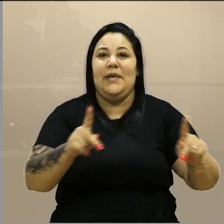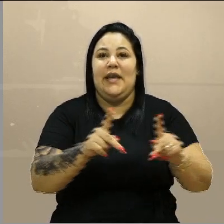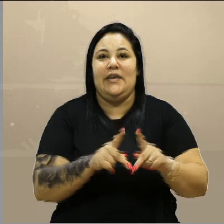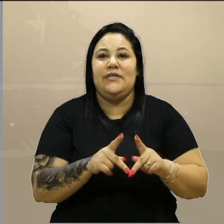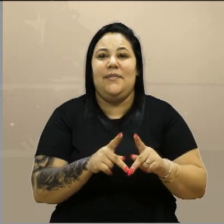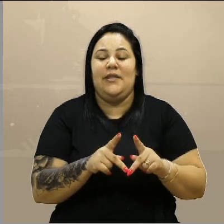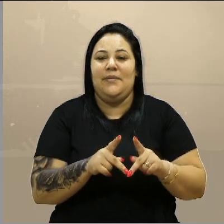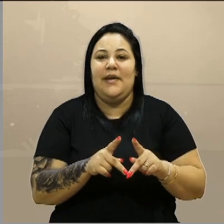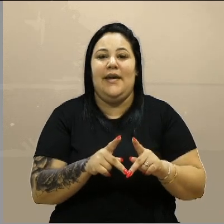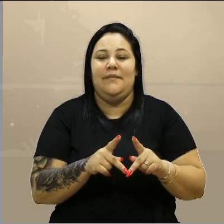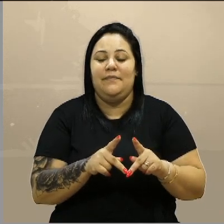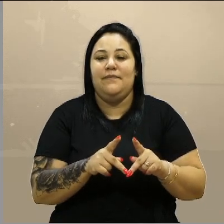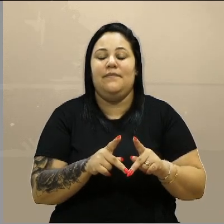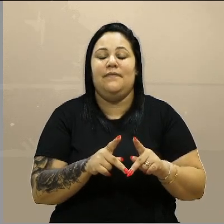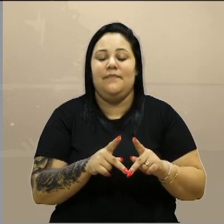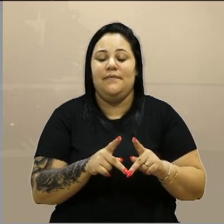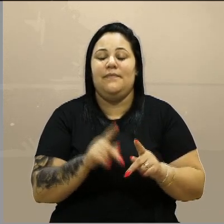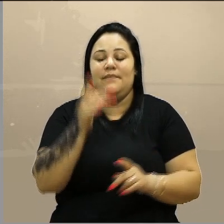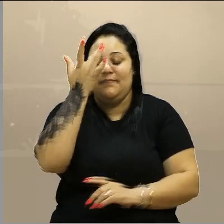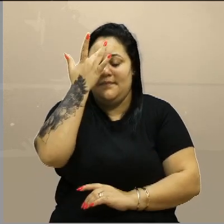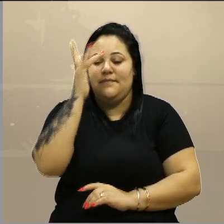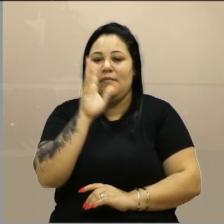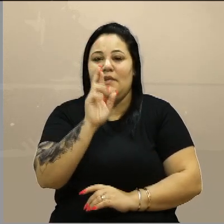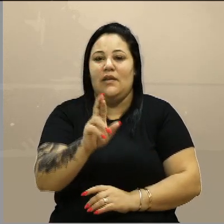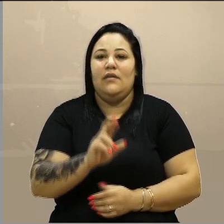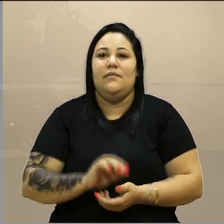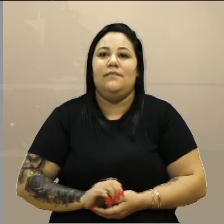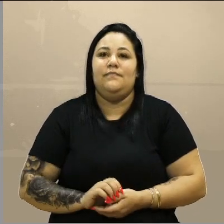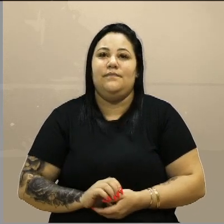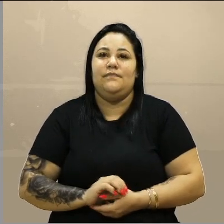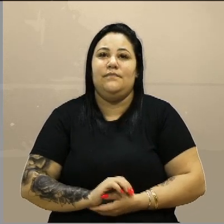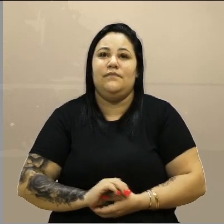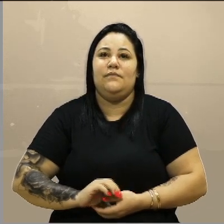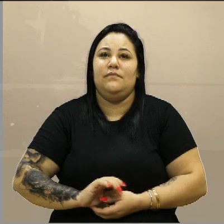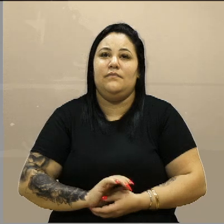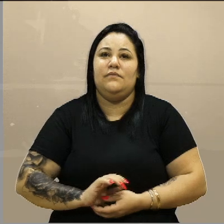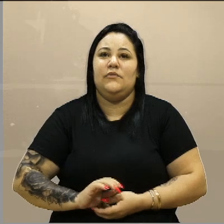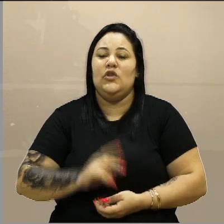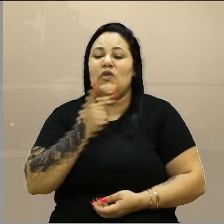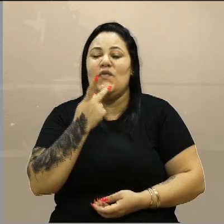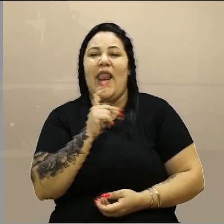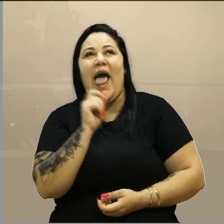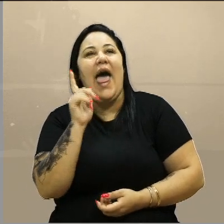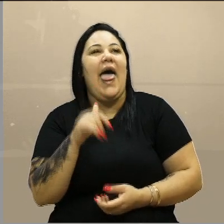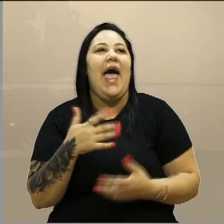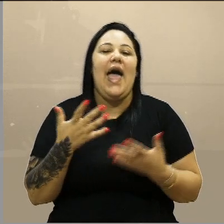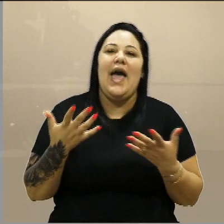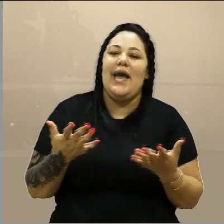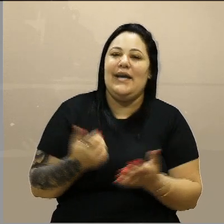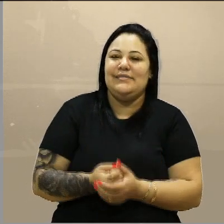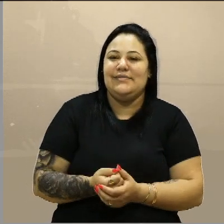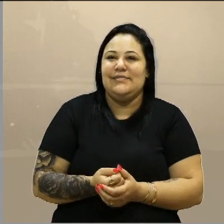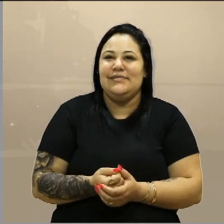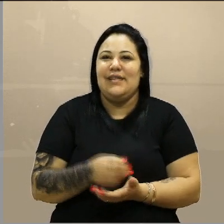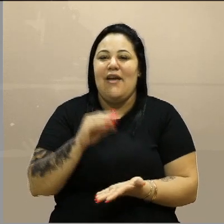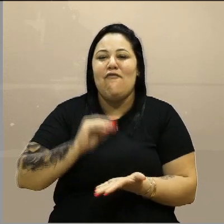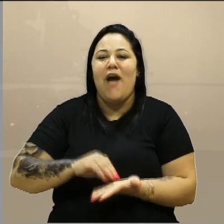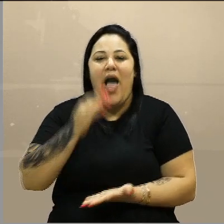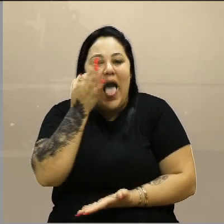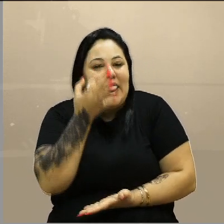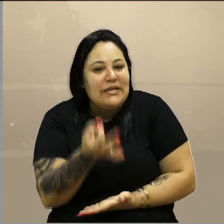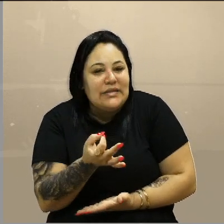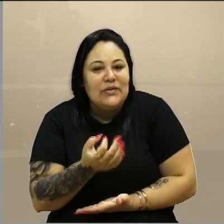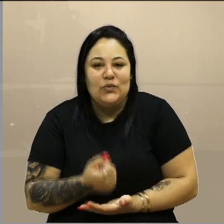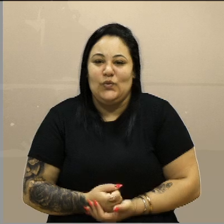bula. Elas não souberam responder. Pode passar. Aí você pode dizer assim, pode ser que estava com falta de atenção. Não, os dados estão